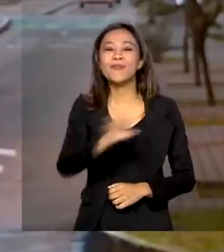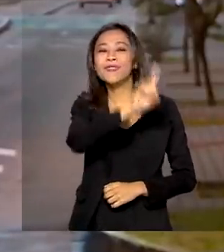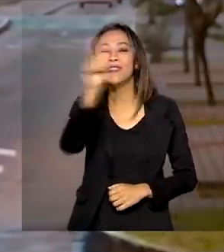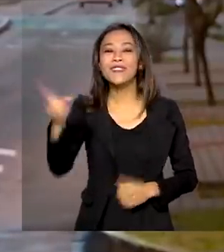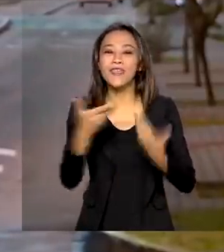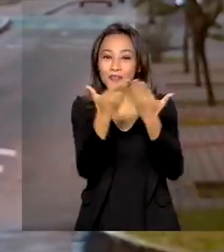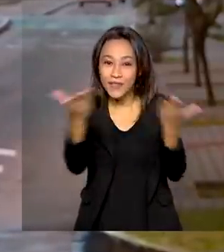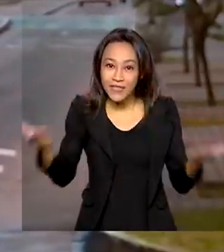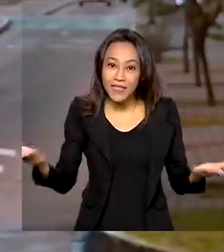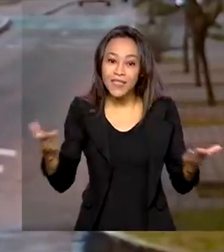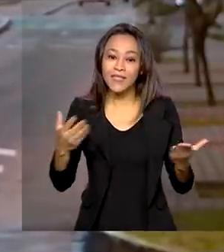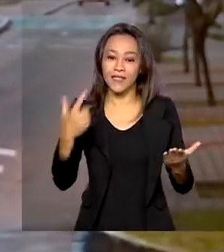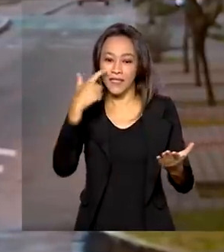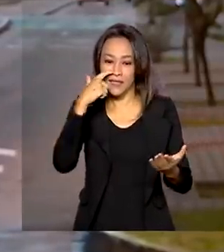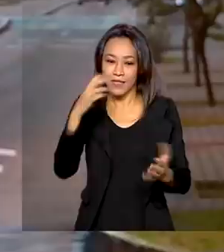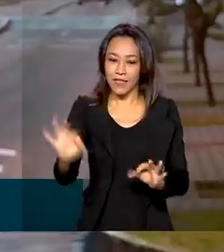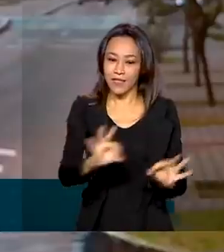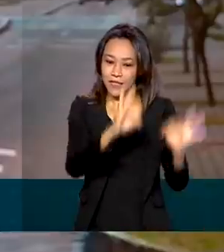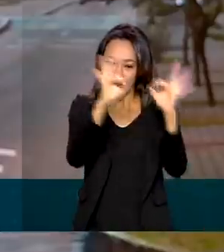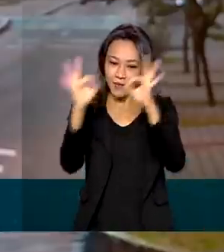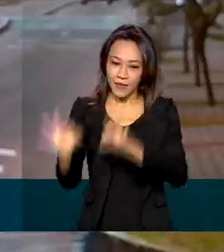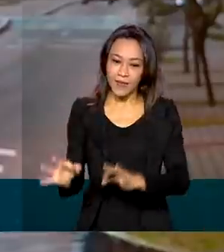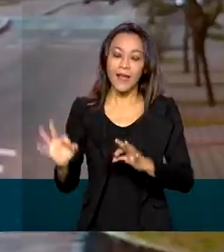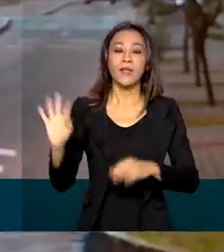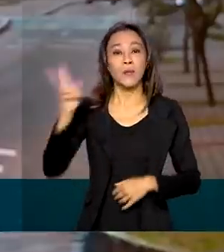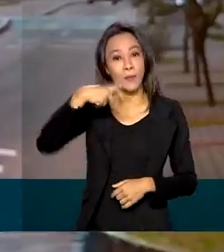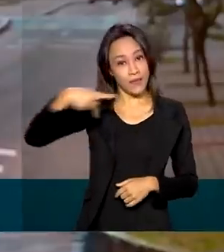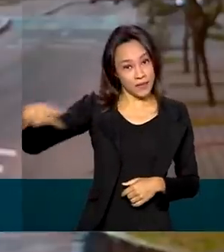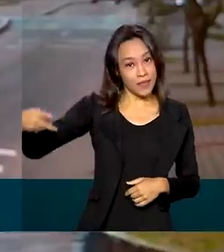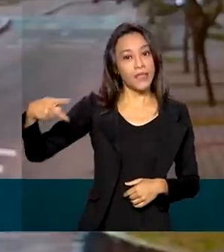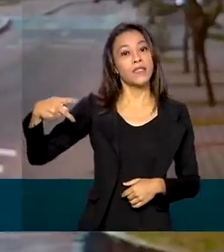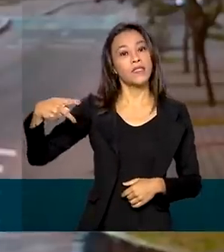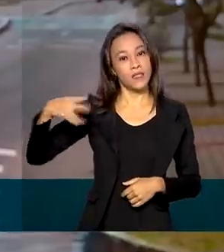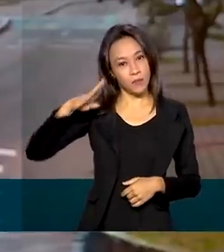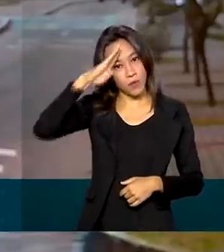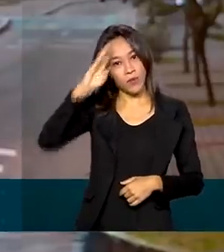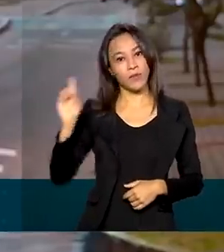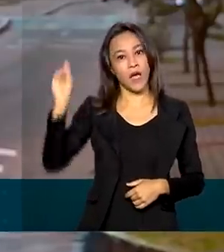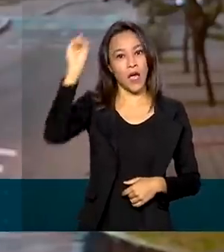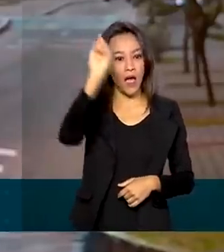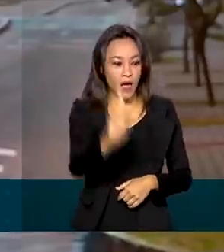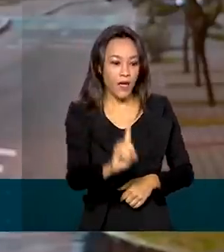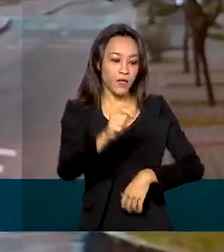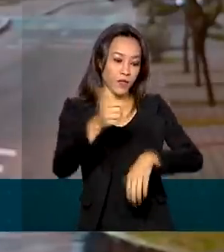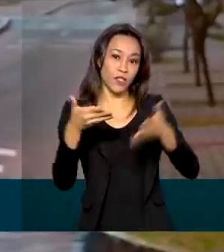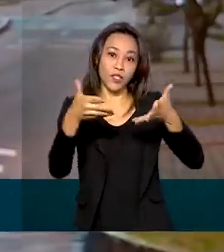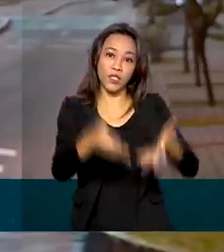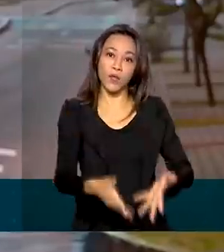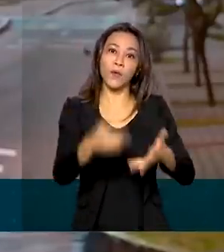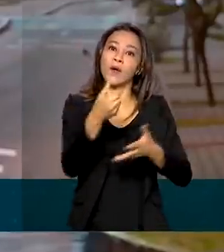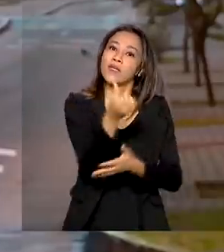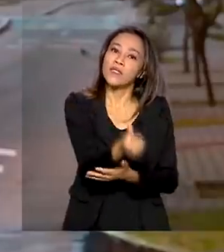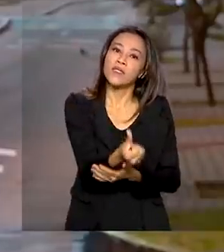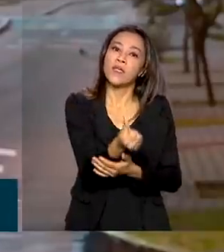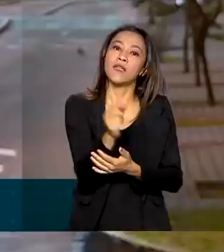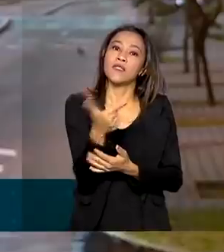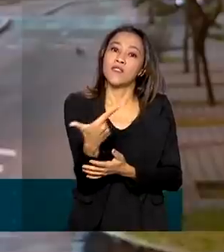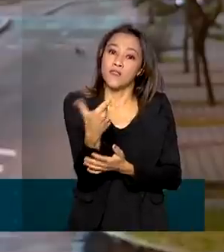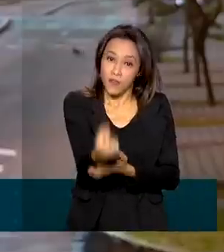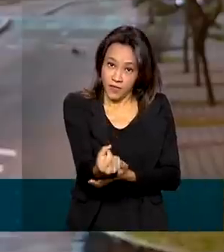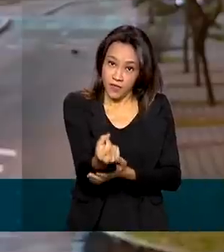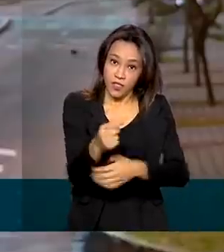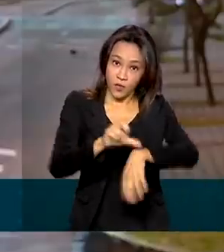que nos acompanham. O presidente Jair Bolsonaro chegou a Quito às 6h20 da noite no horário do